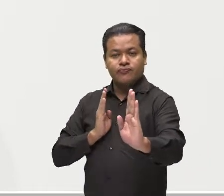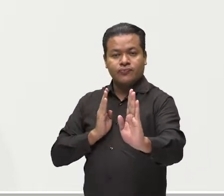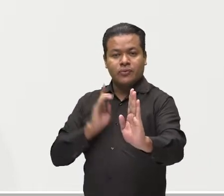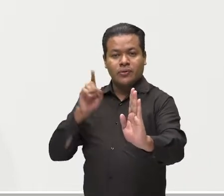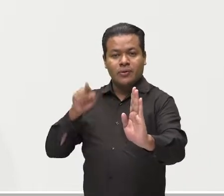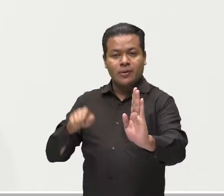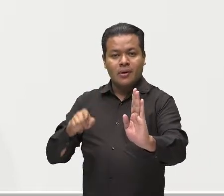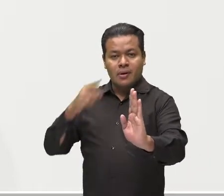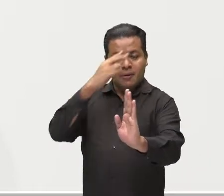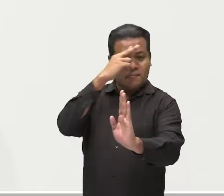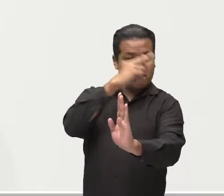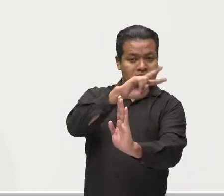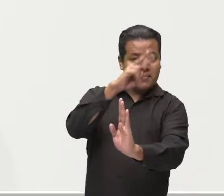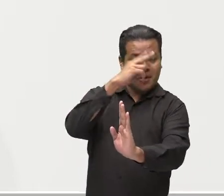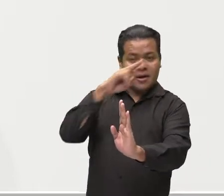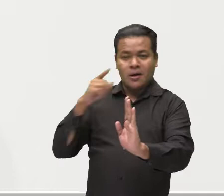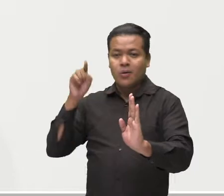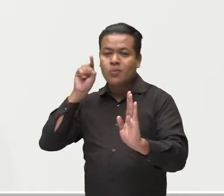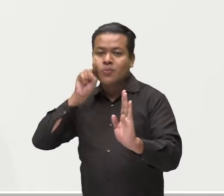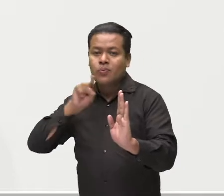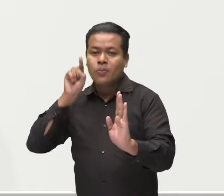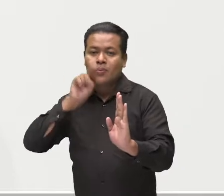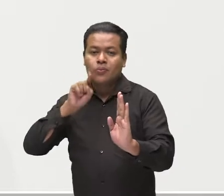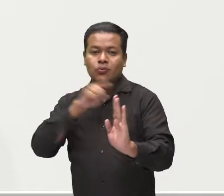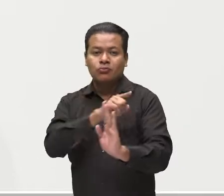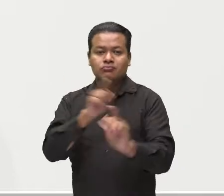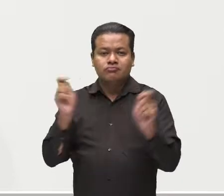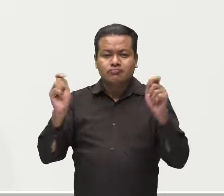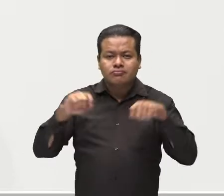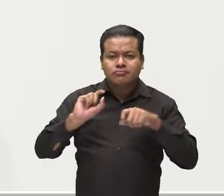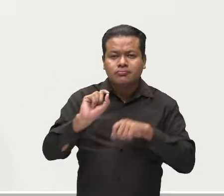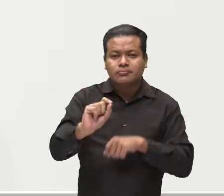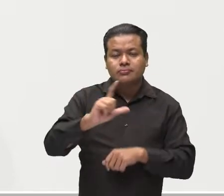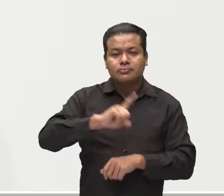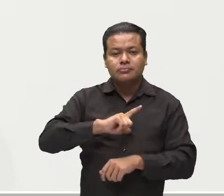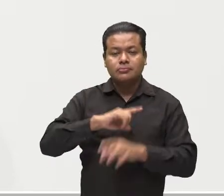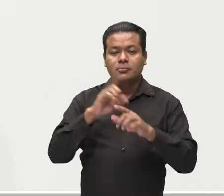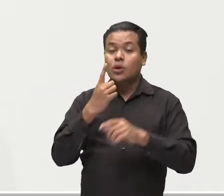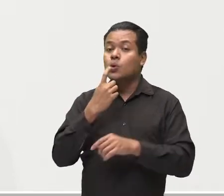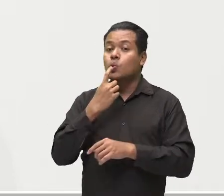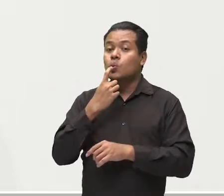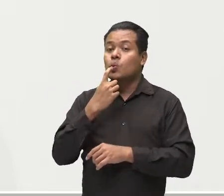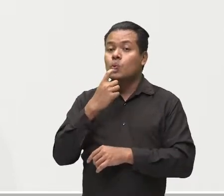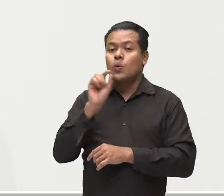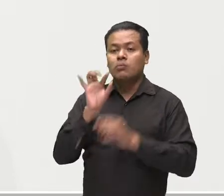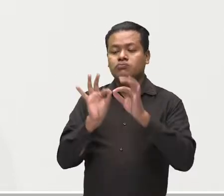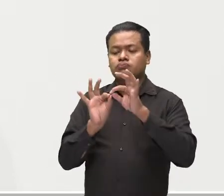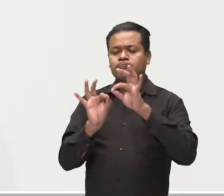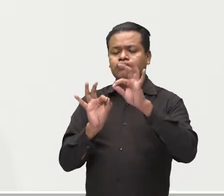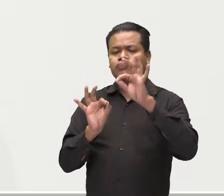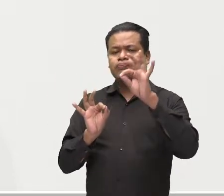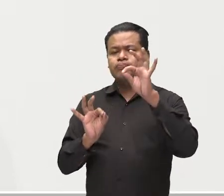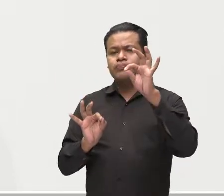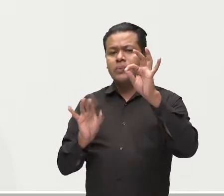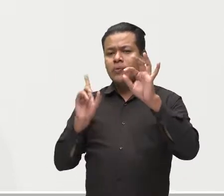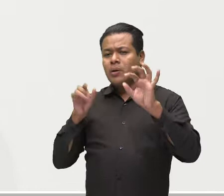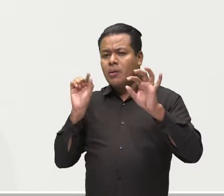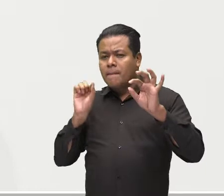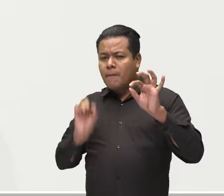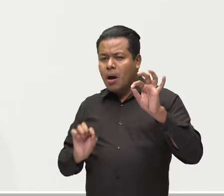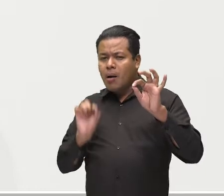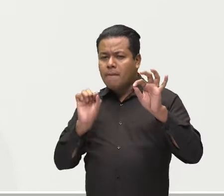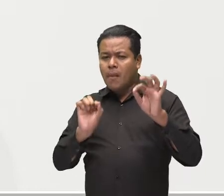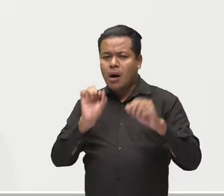e a gente consegue visualizar claramente aí na tela de vocês que tem ali essa linha vermelha, tem vários pontos vermelhos